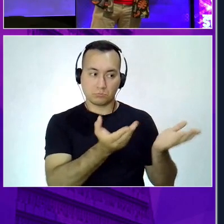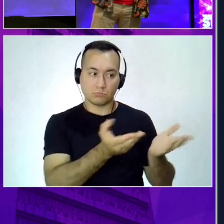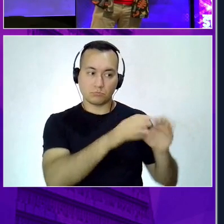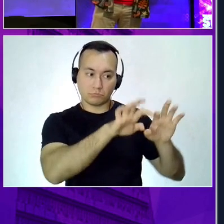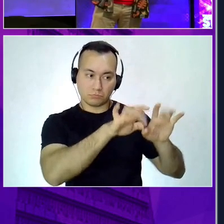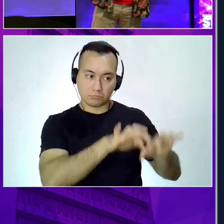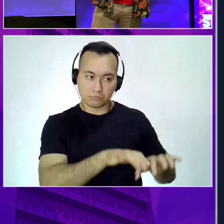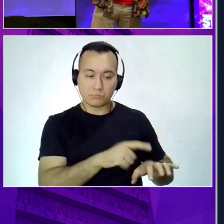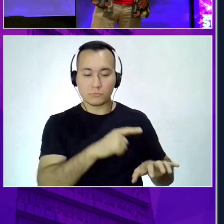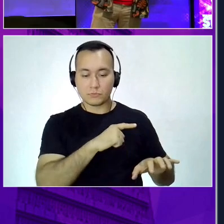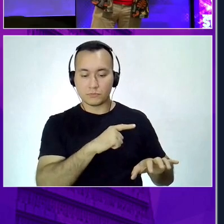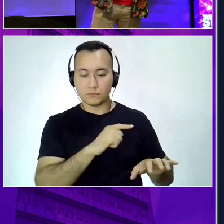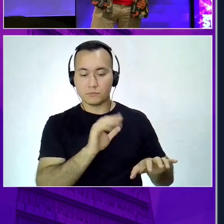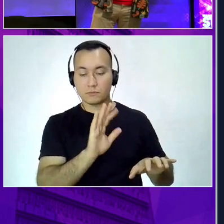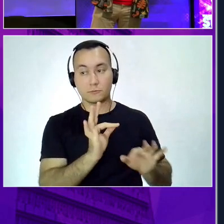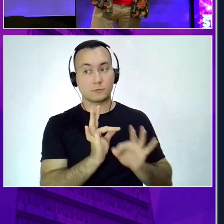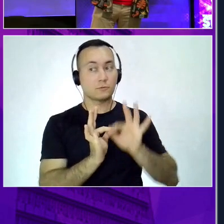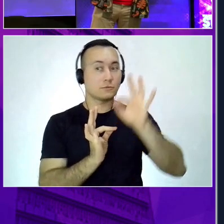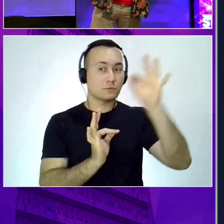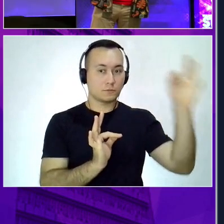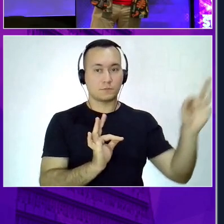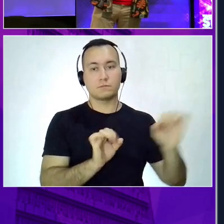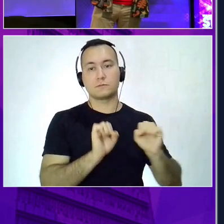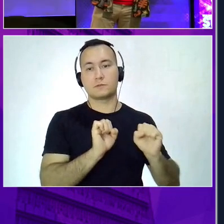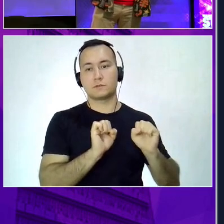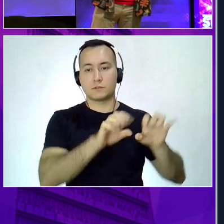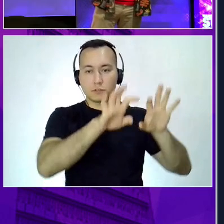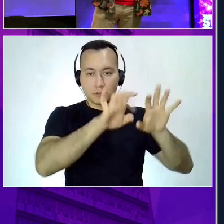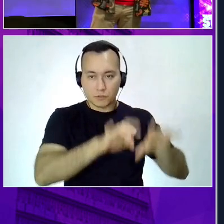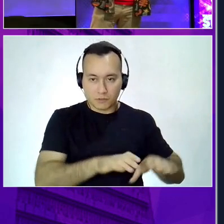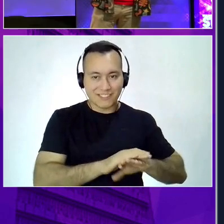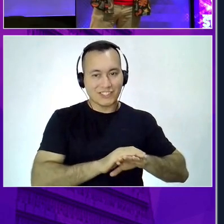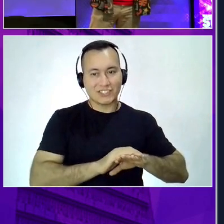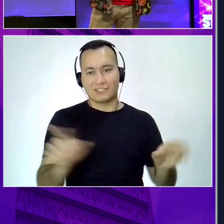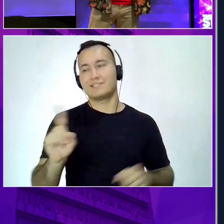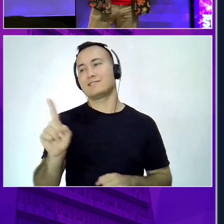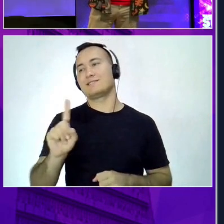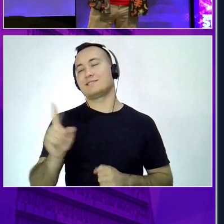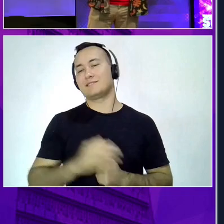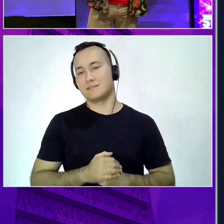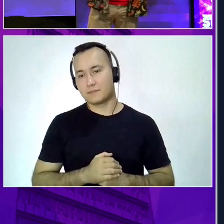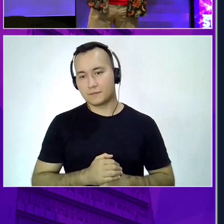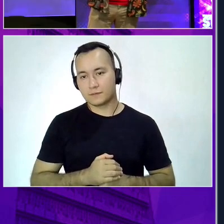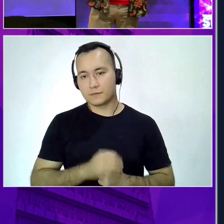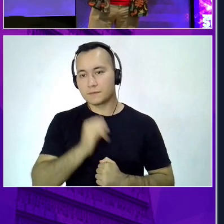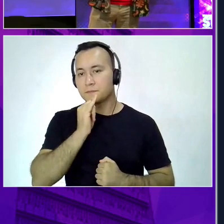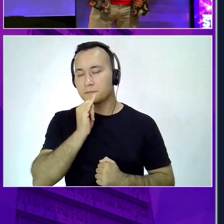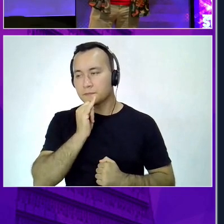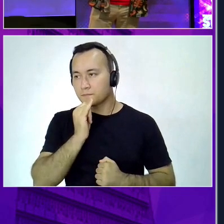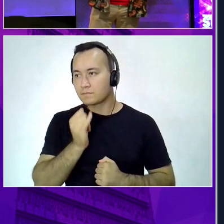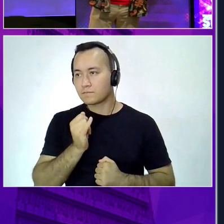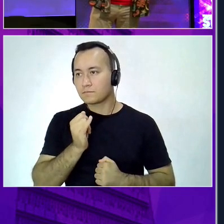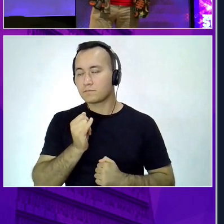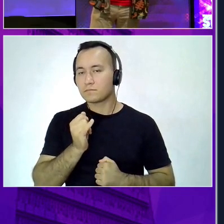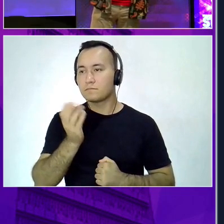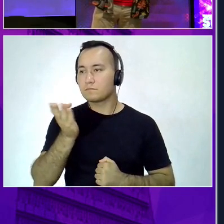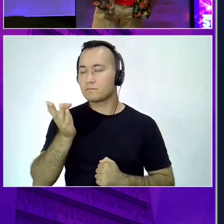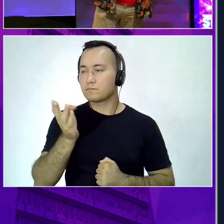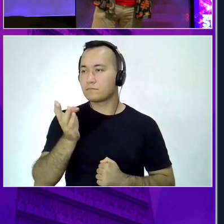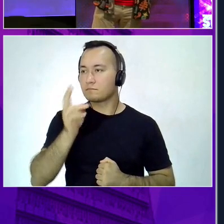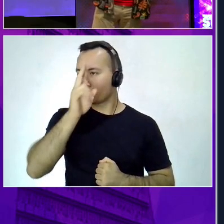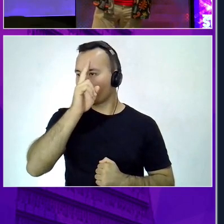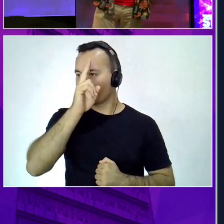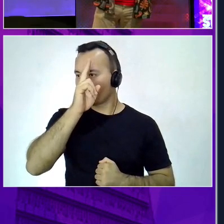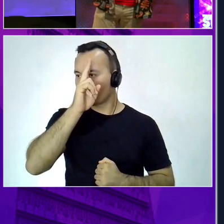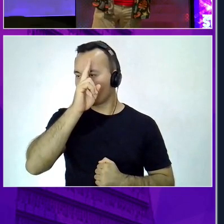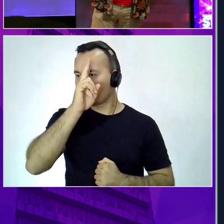o chat, vai ser comportamento. Então, a gente vai começar a falar que o usuário fez A, B, C e D, qual que é o próximo passo que esse usuário vai fazer?